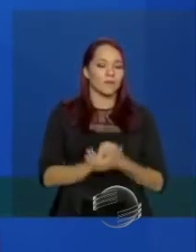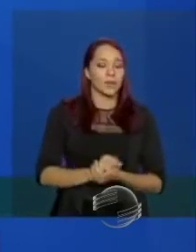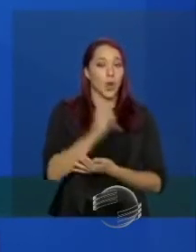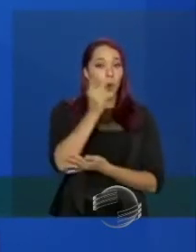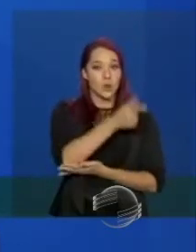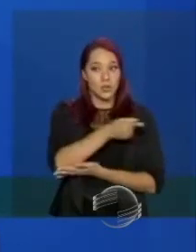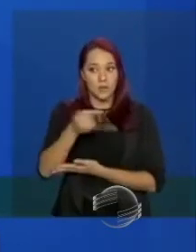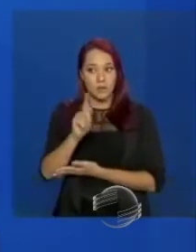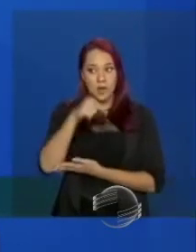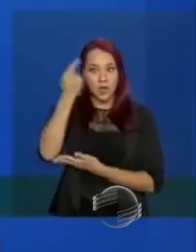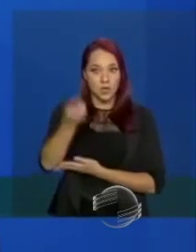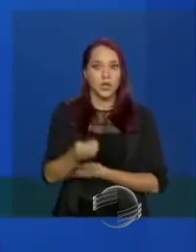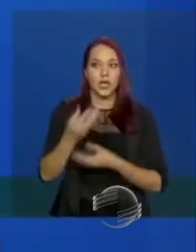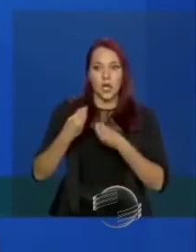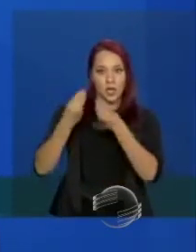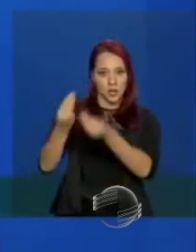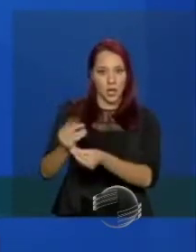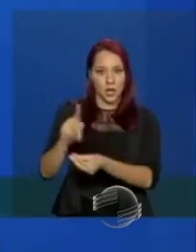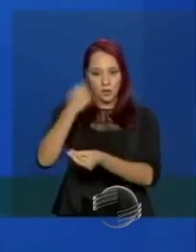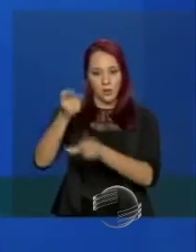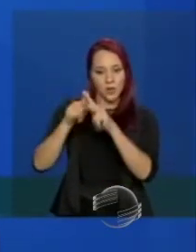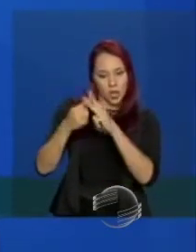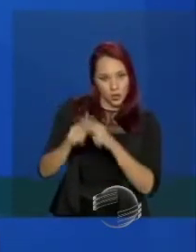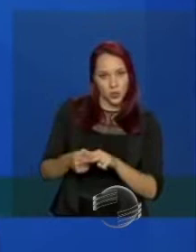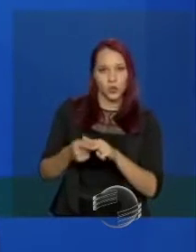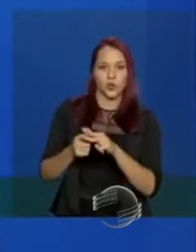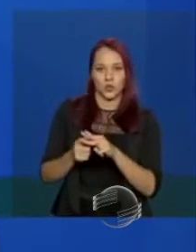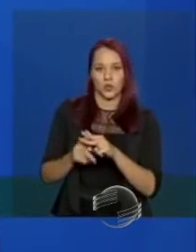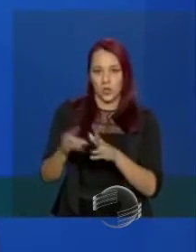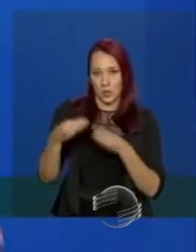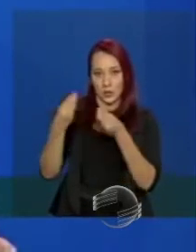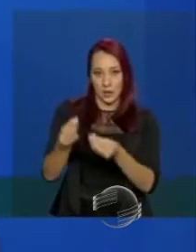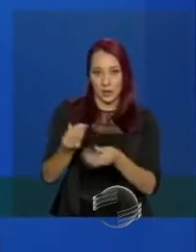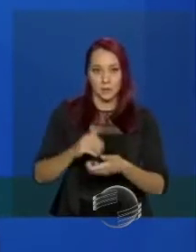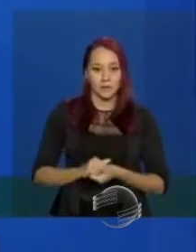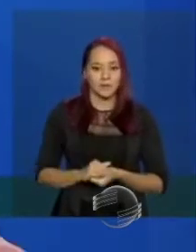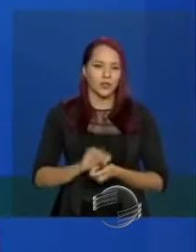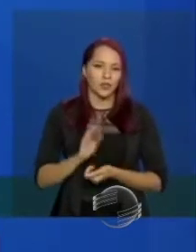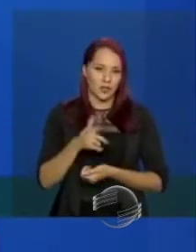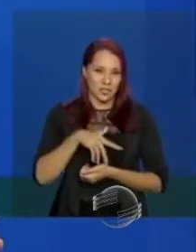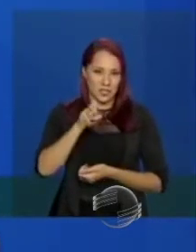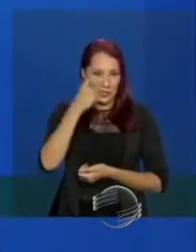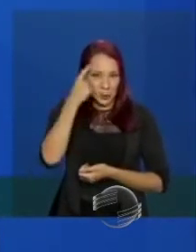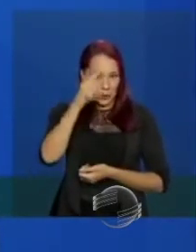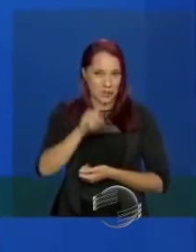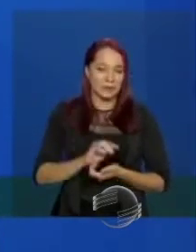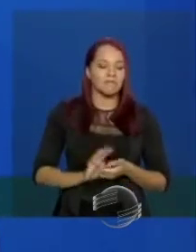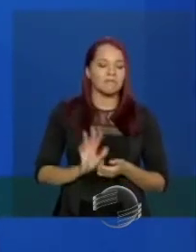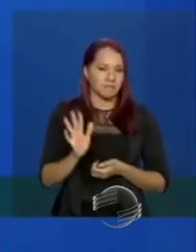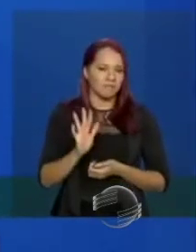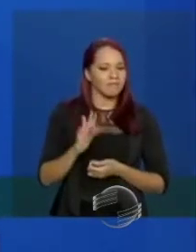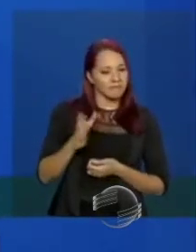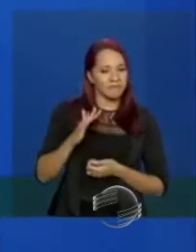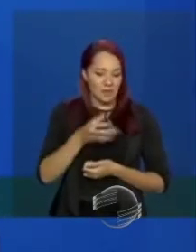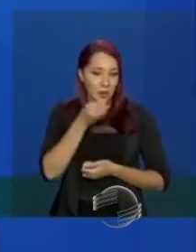semana a gente entrega a diretriz completa depois dos ajustes, tá? Você pensa que eu estou aqui há 5 dias, 2 só sábado e domingo, está